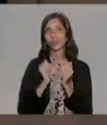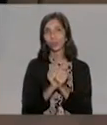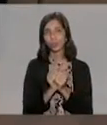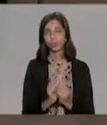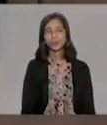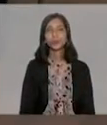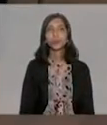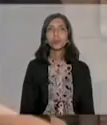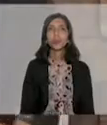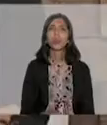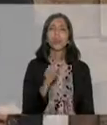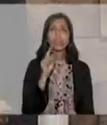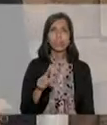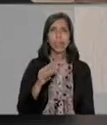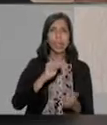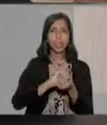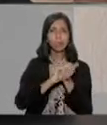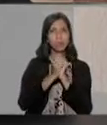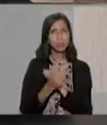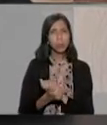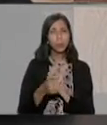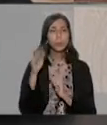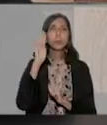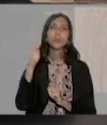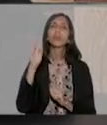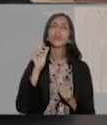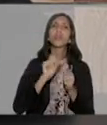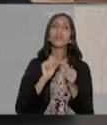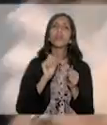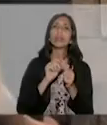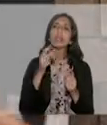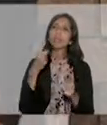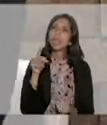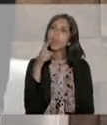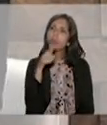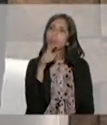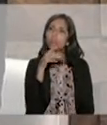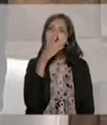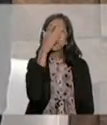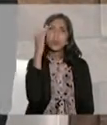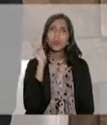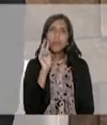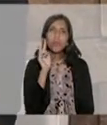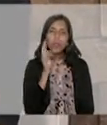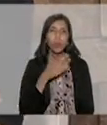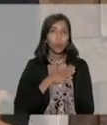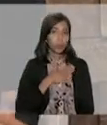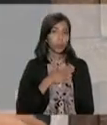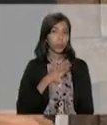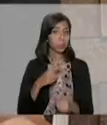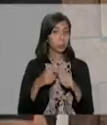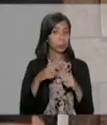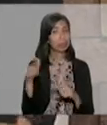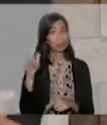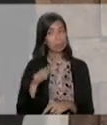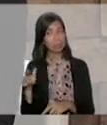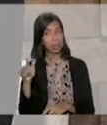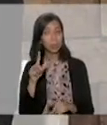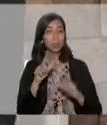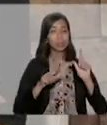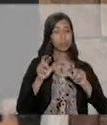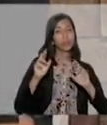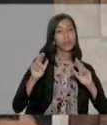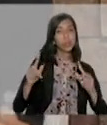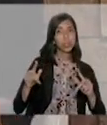né? Quando você faz uma adaptação, qual é o principal ingrediente que você tem que fazer para ele se tornar palatável para a TV? Porque literatura é uma coisa, TV